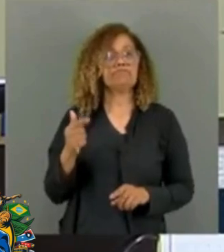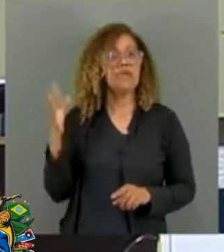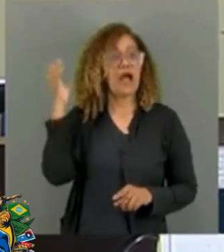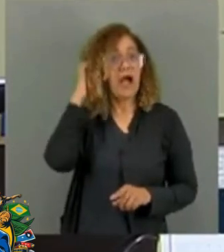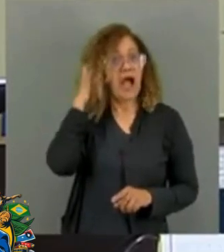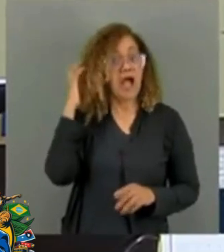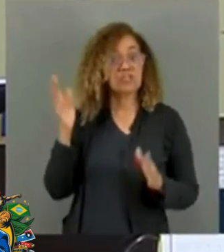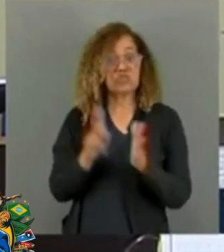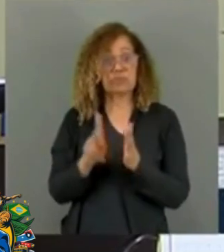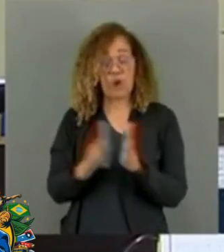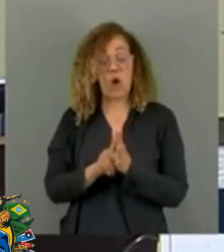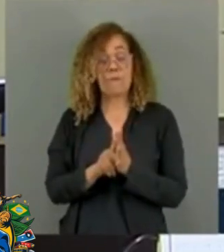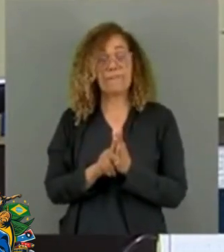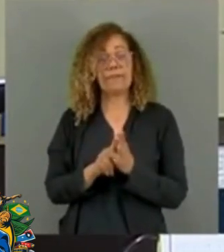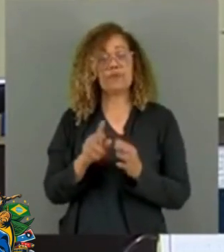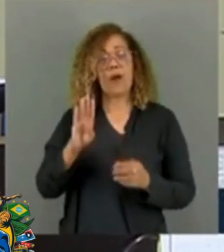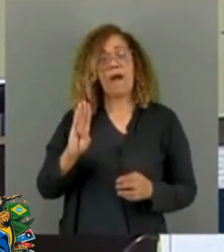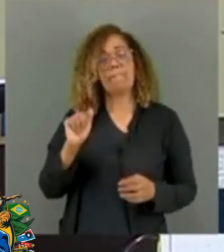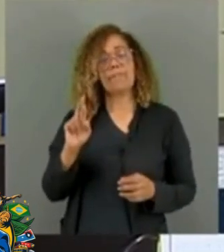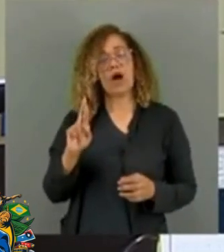News Bauru tinha